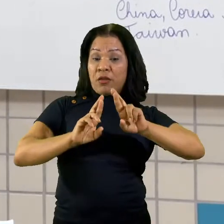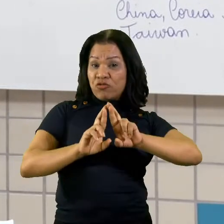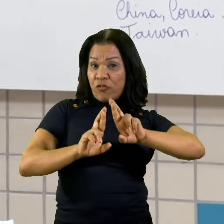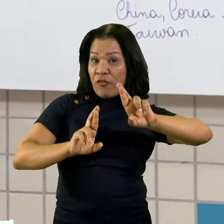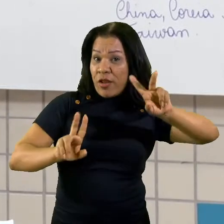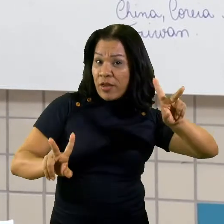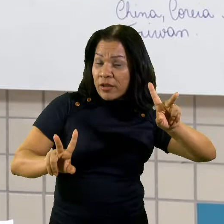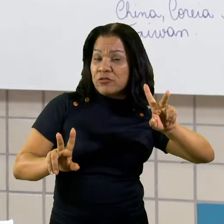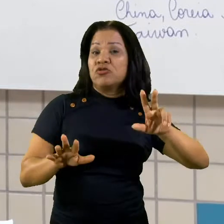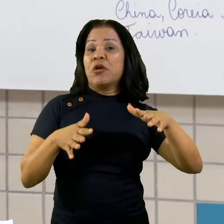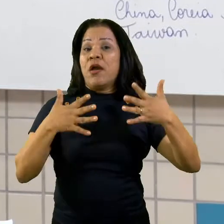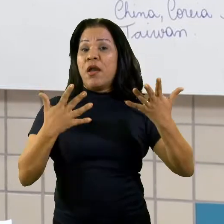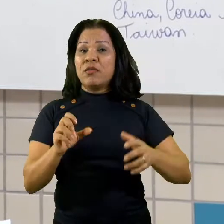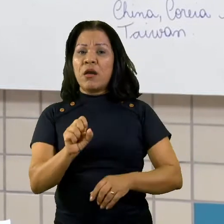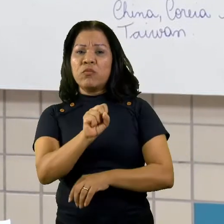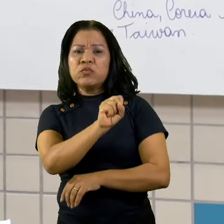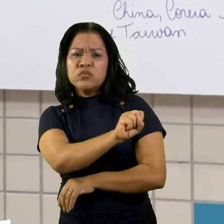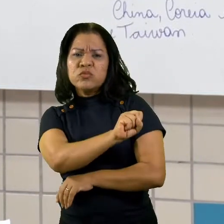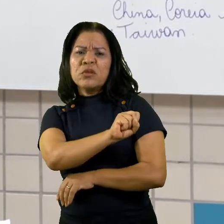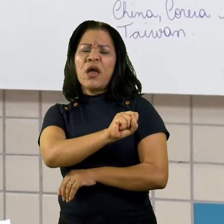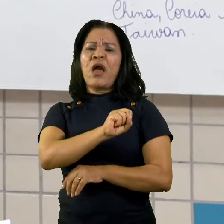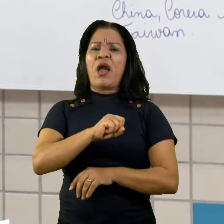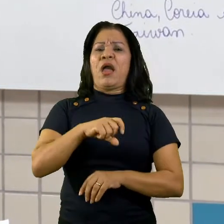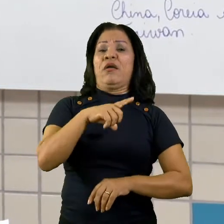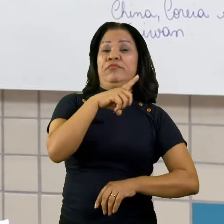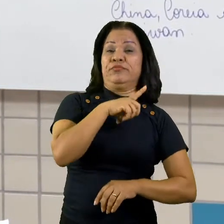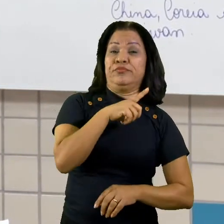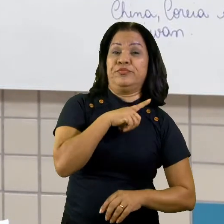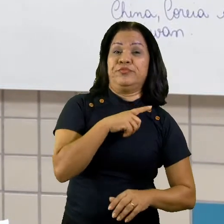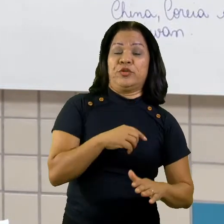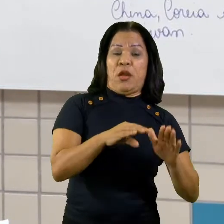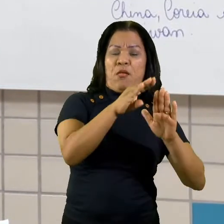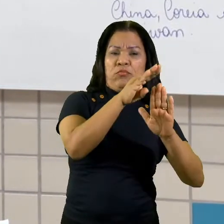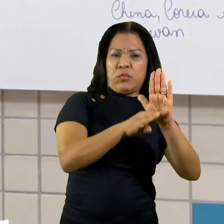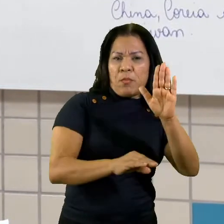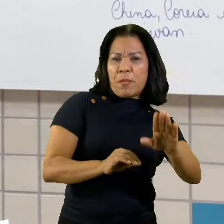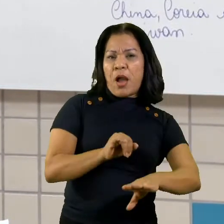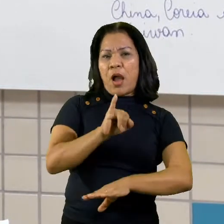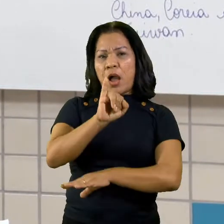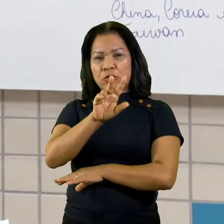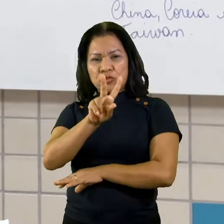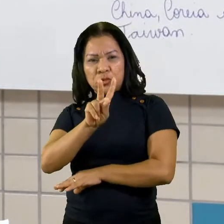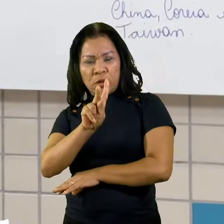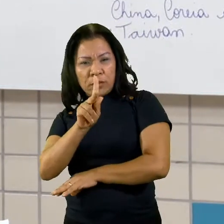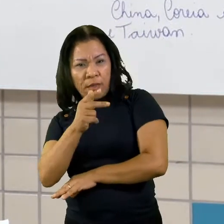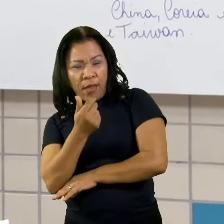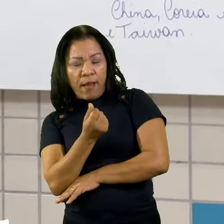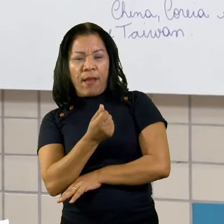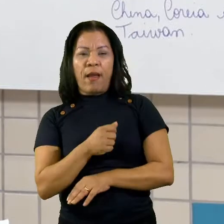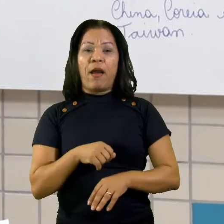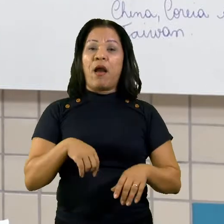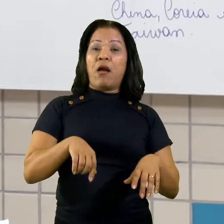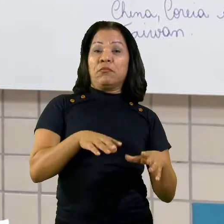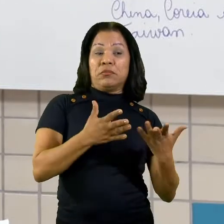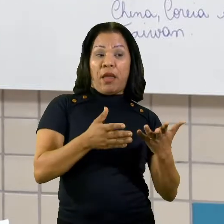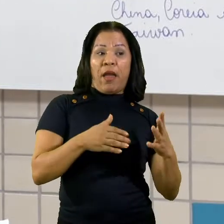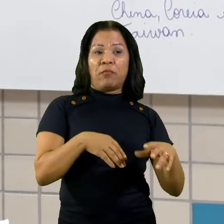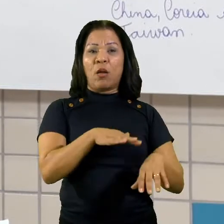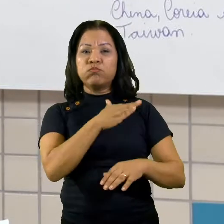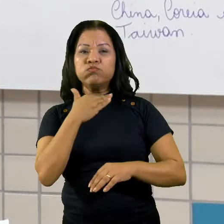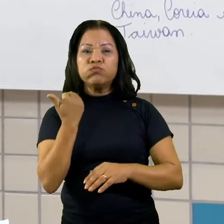o Sudeste Asiático ele tem um baixo IDH, uma alta taxa de mortalidade infantil, então tem